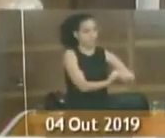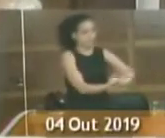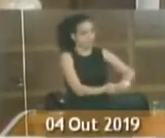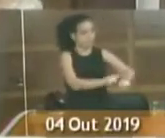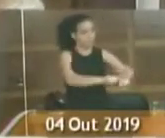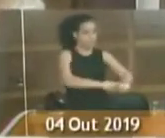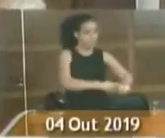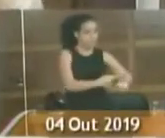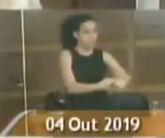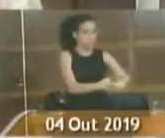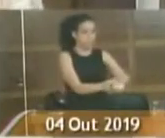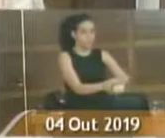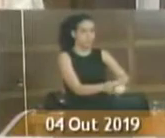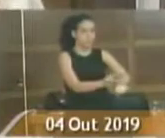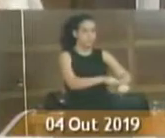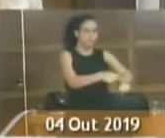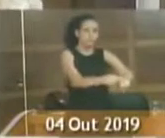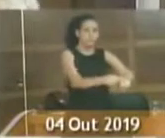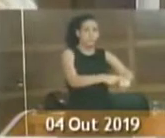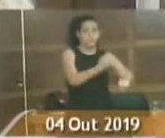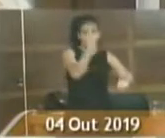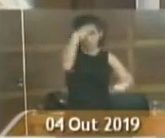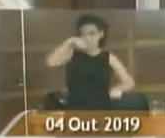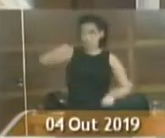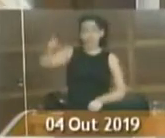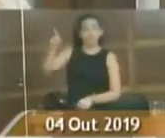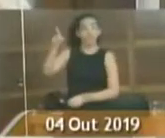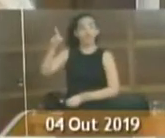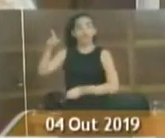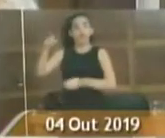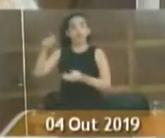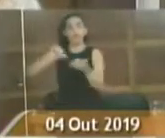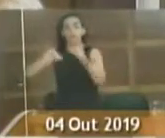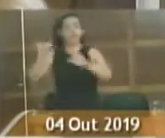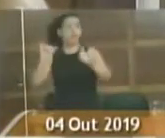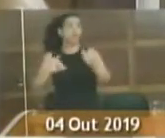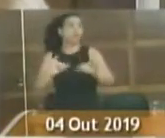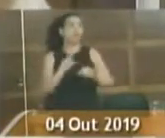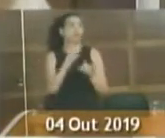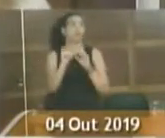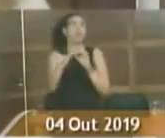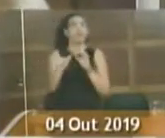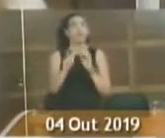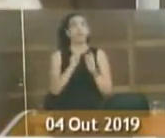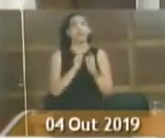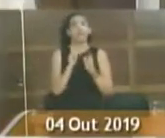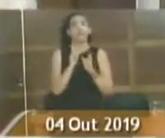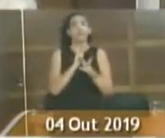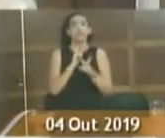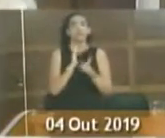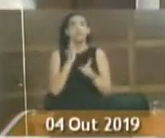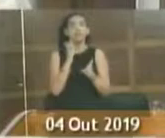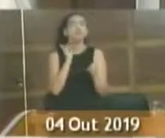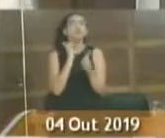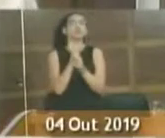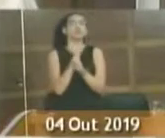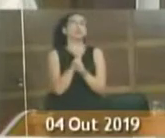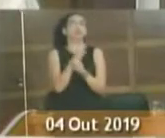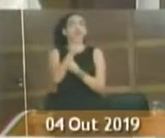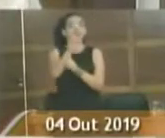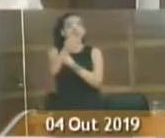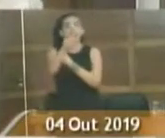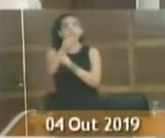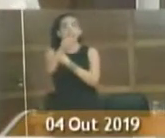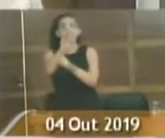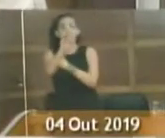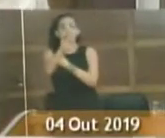naquela lesão, vai mandar lá para o laboratório, aí vai vir o resultado, esporotrix. E esse